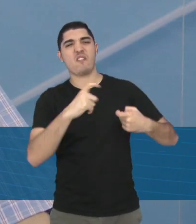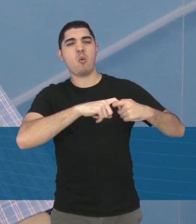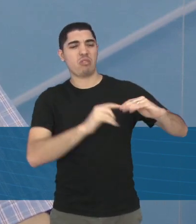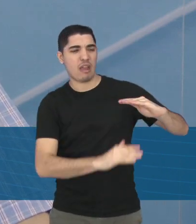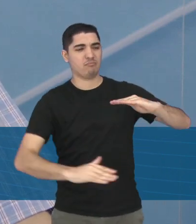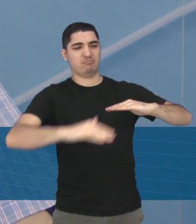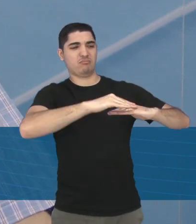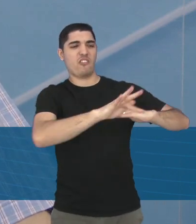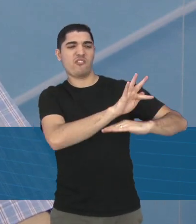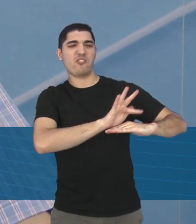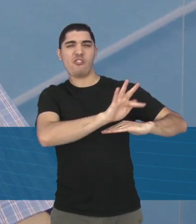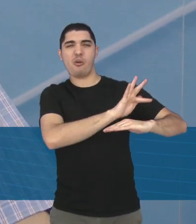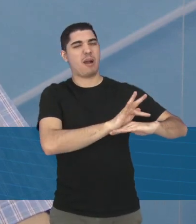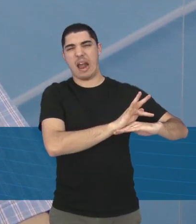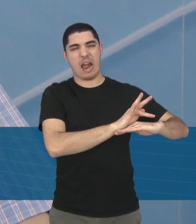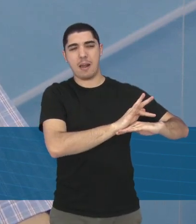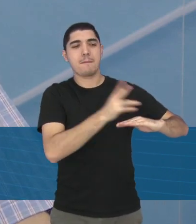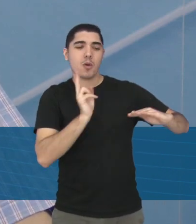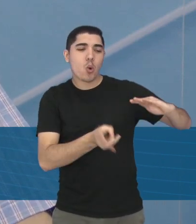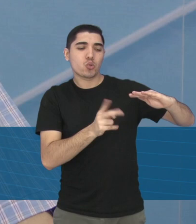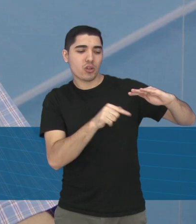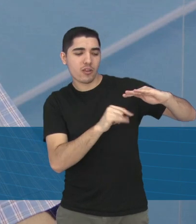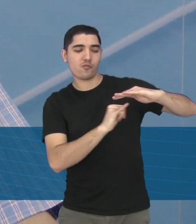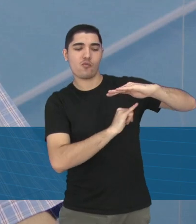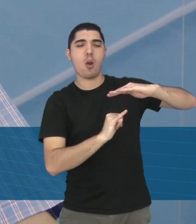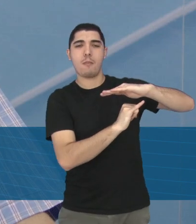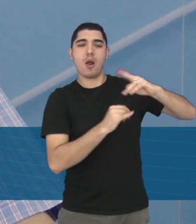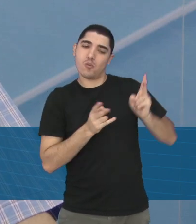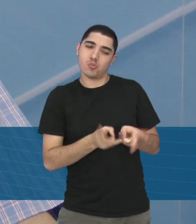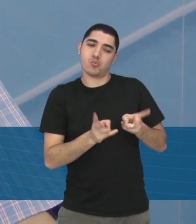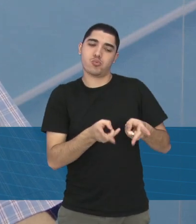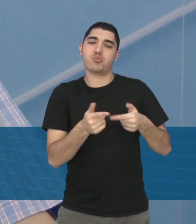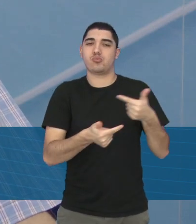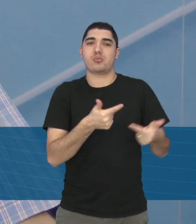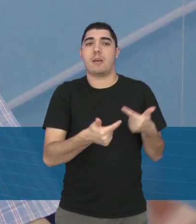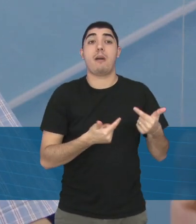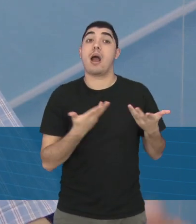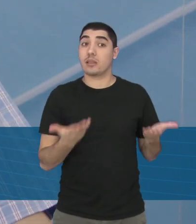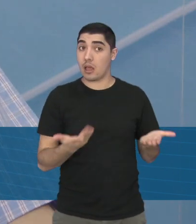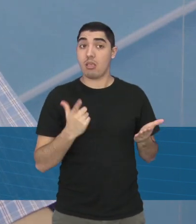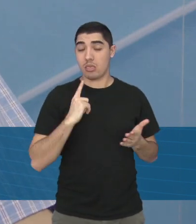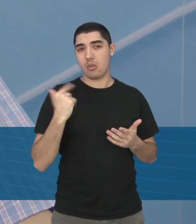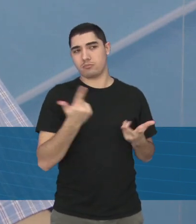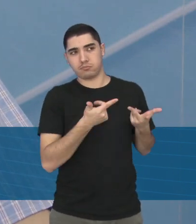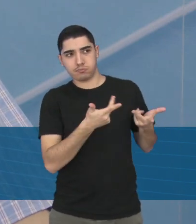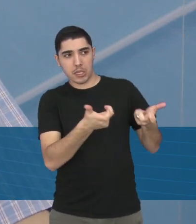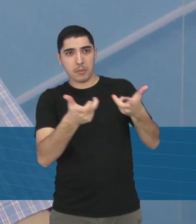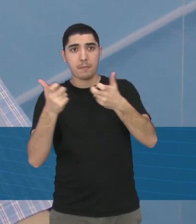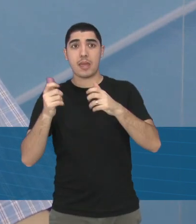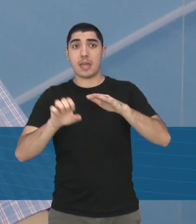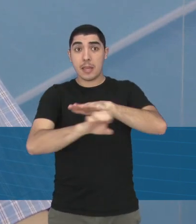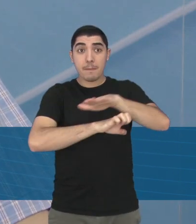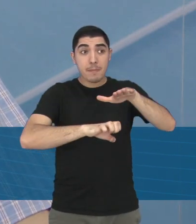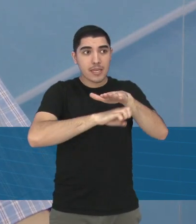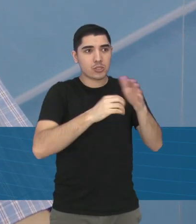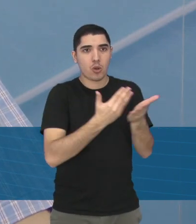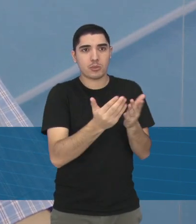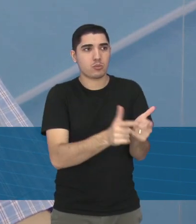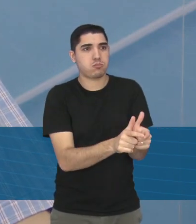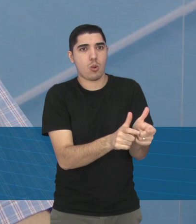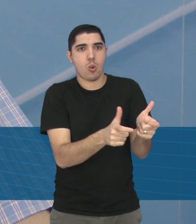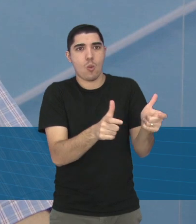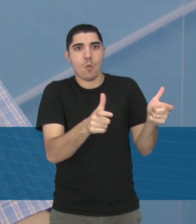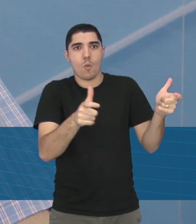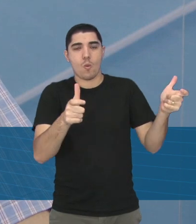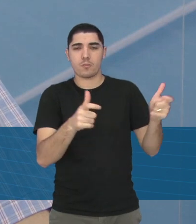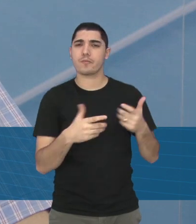trabalho formal e partir para o empreendedorismo. E aí eles começaram a se formalizar, que trouxe esse grande aumento do número de empresas individuais